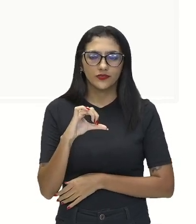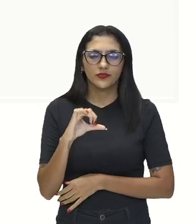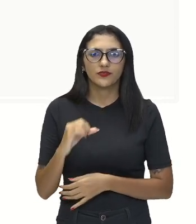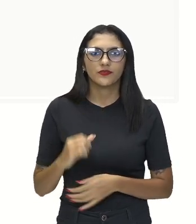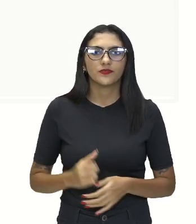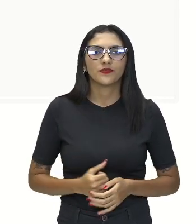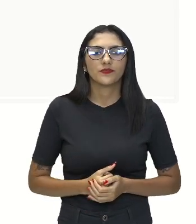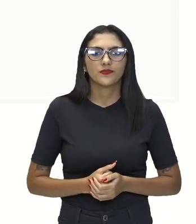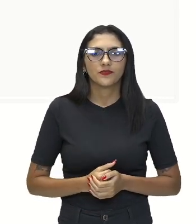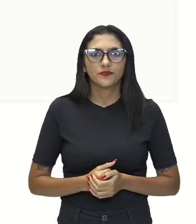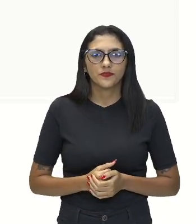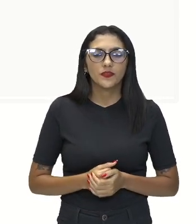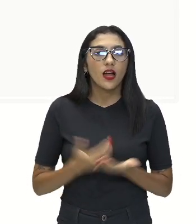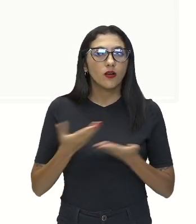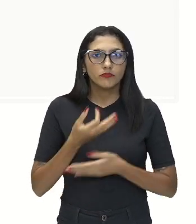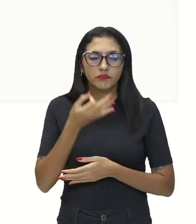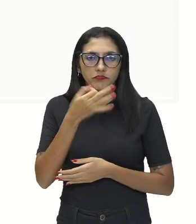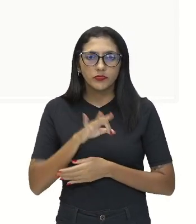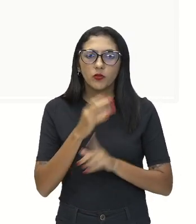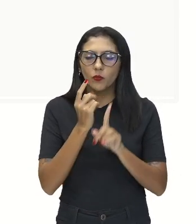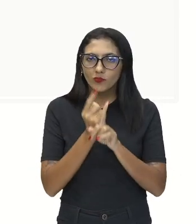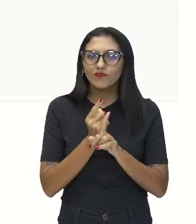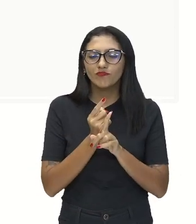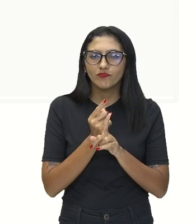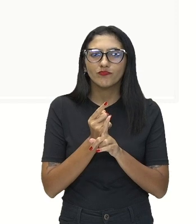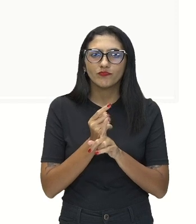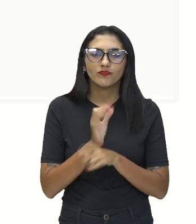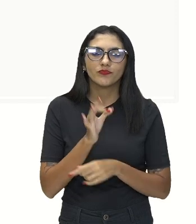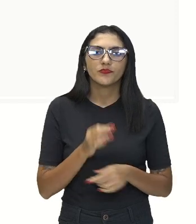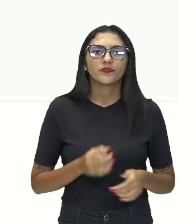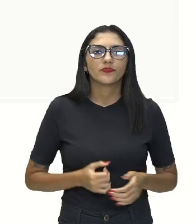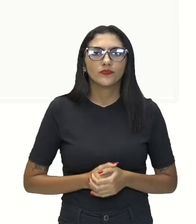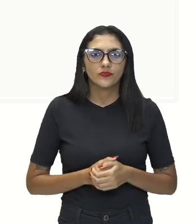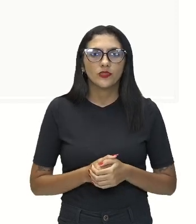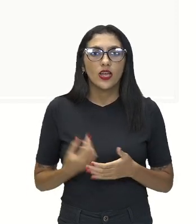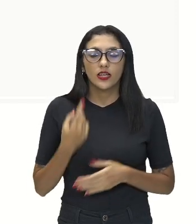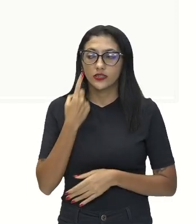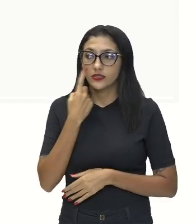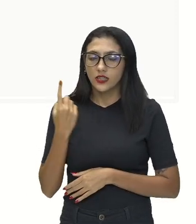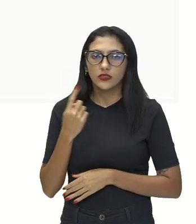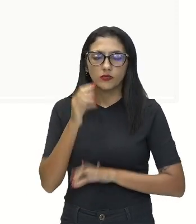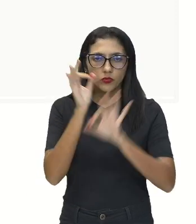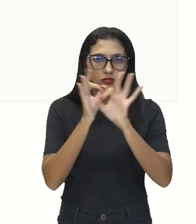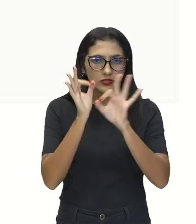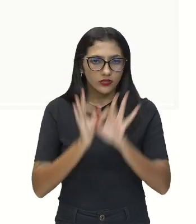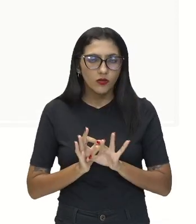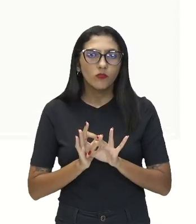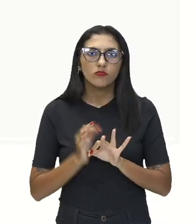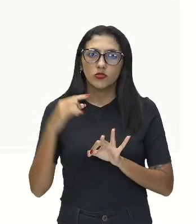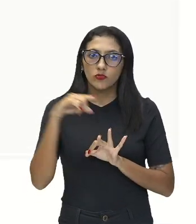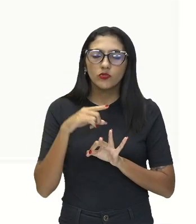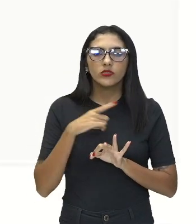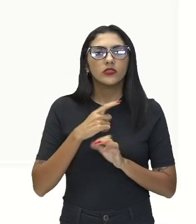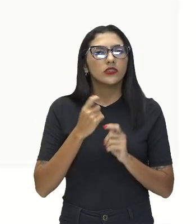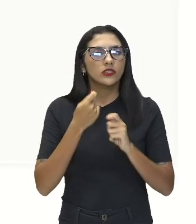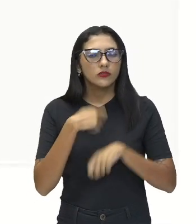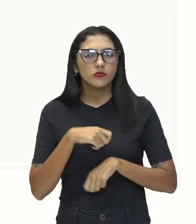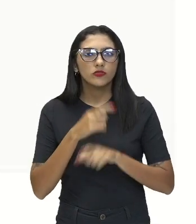29. Beleza, pessoal? Tranquilo? É dessa forma que vocês vão resolver